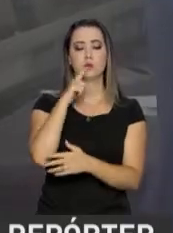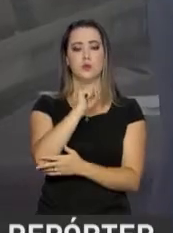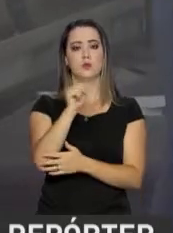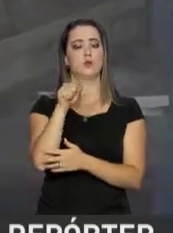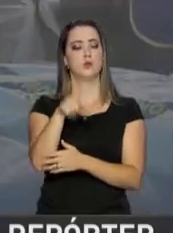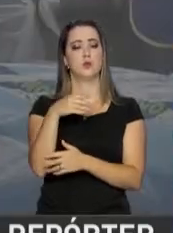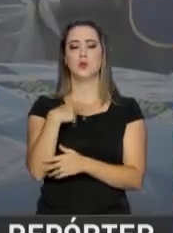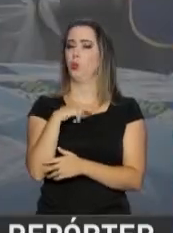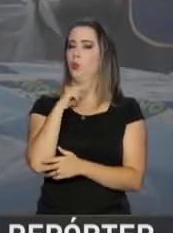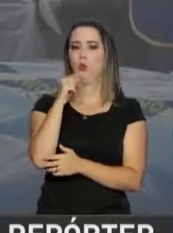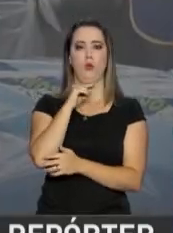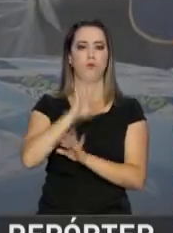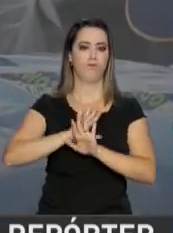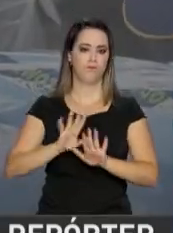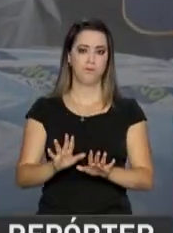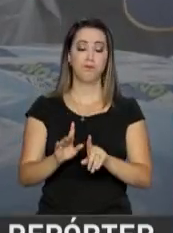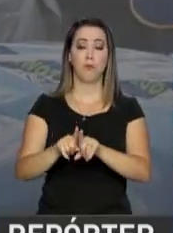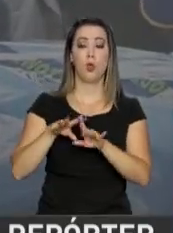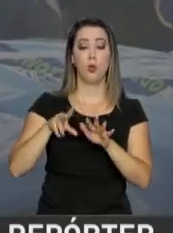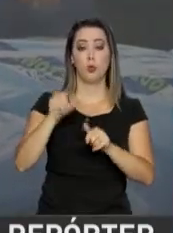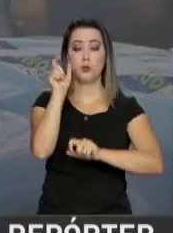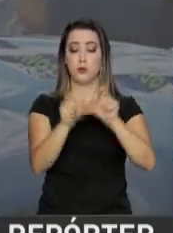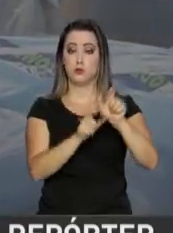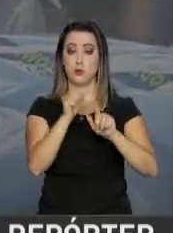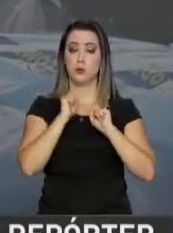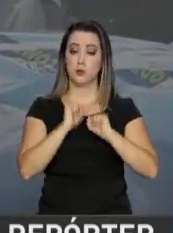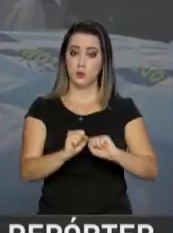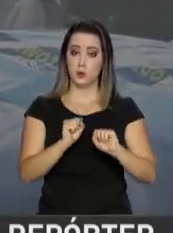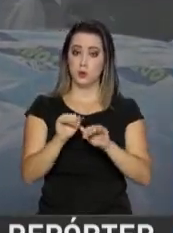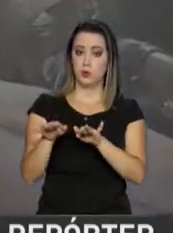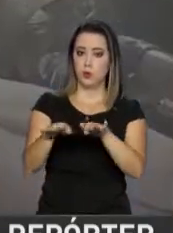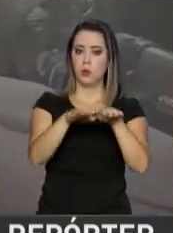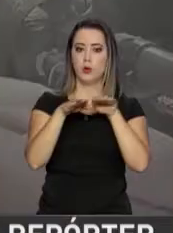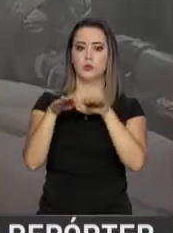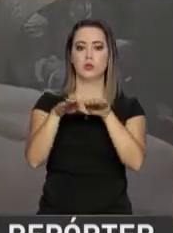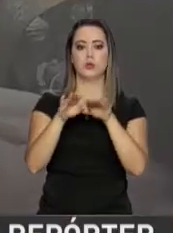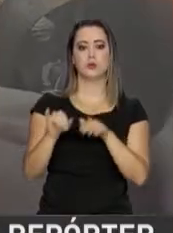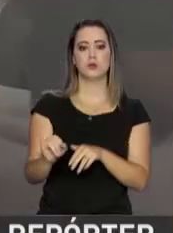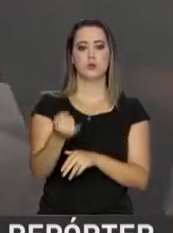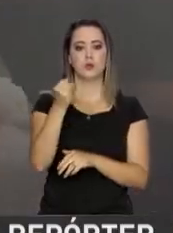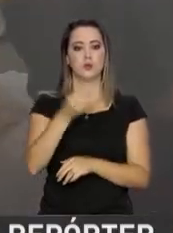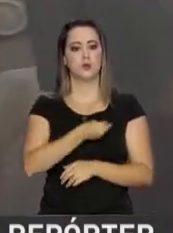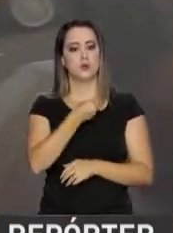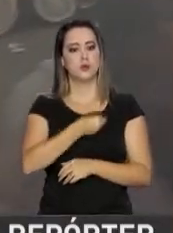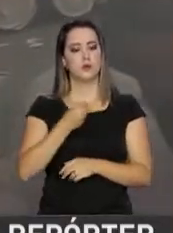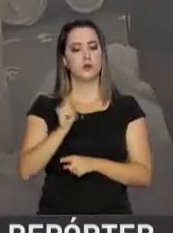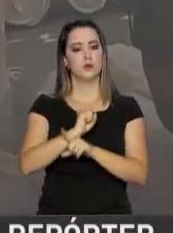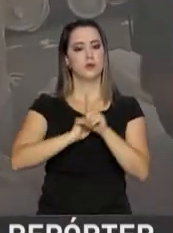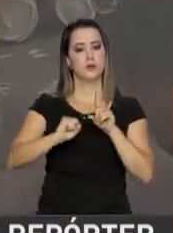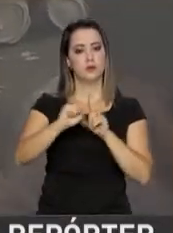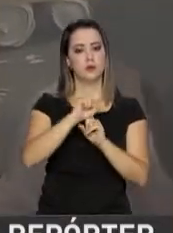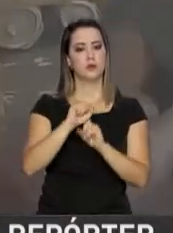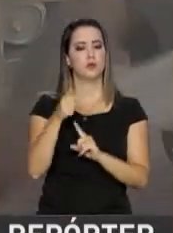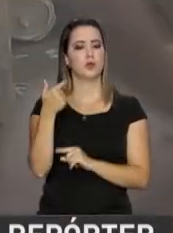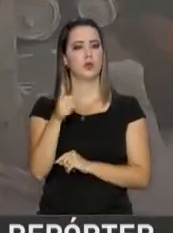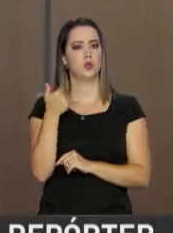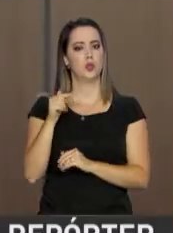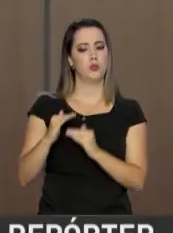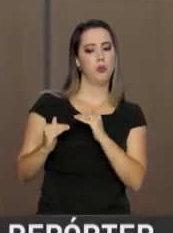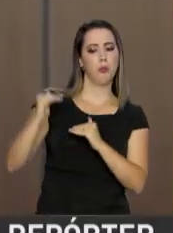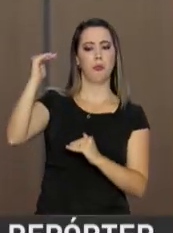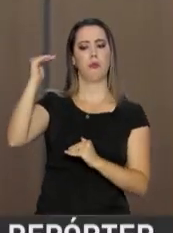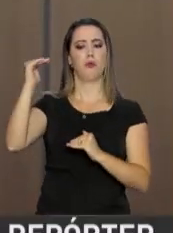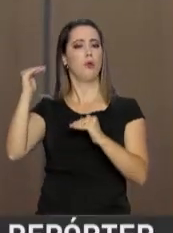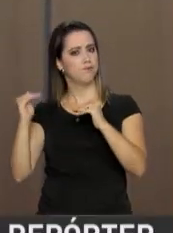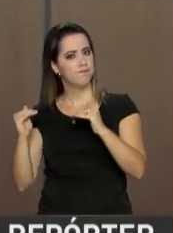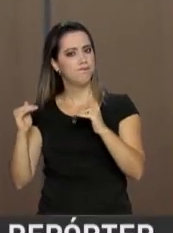é pra que todos brasileiros possam ter igualdade de oportunidade de viver numa sociedade sem privilégios e